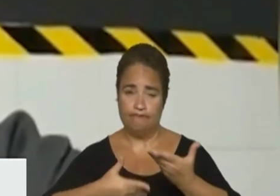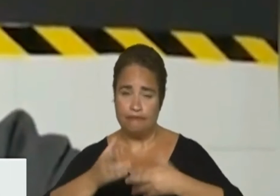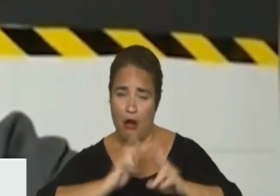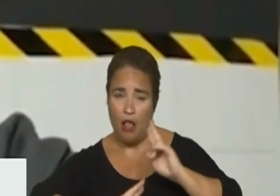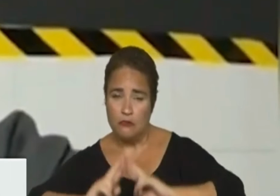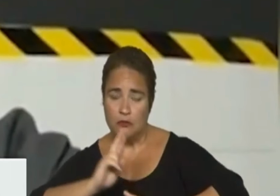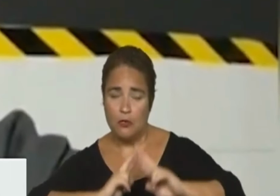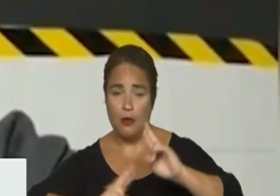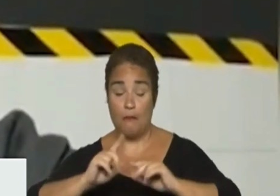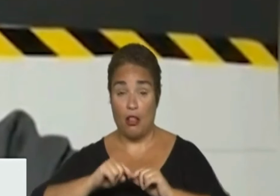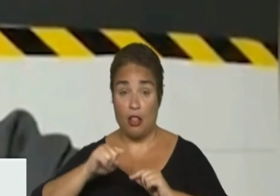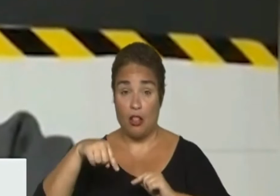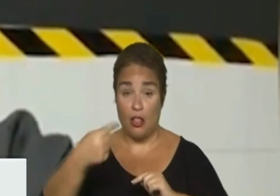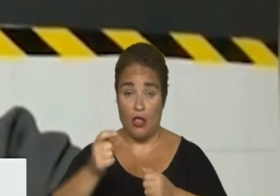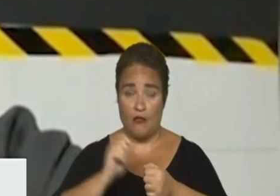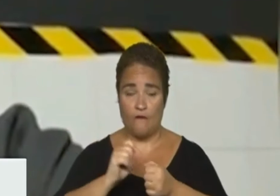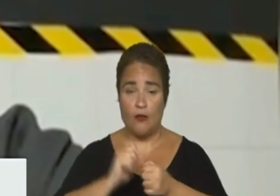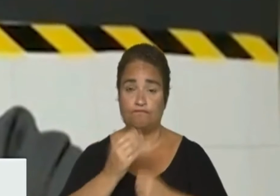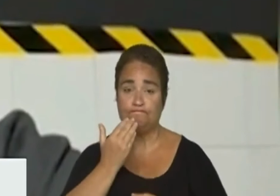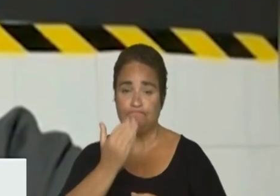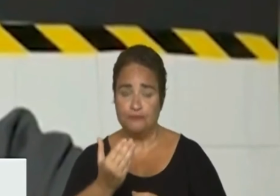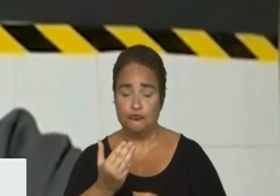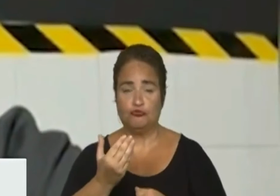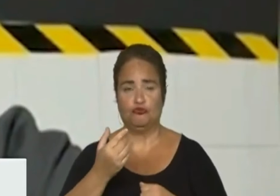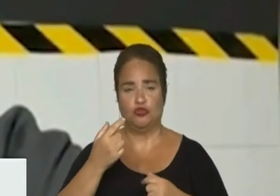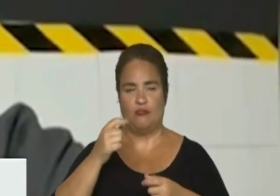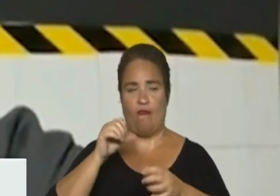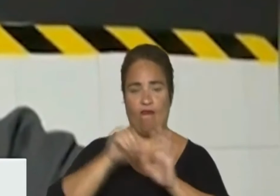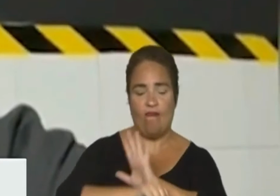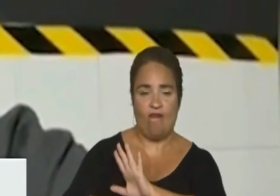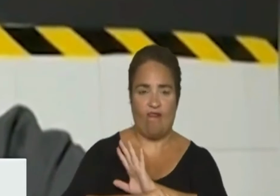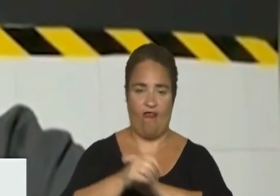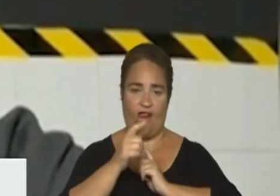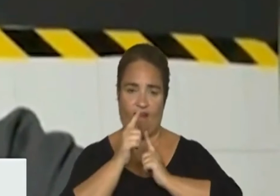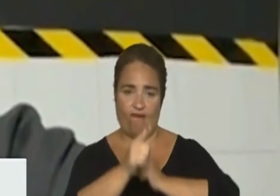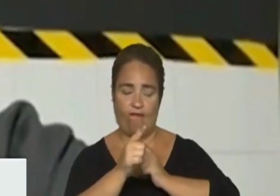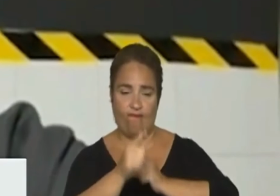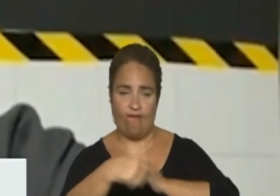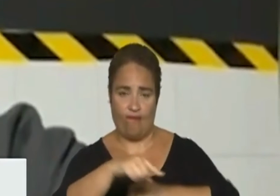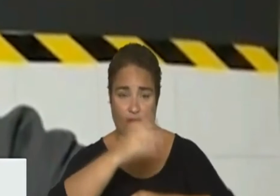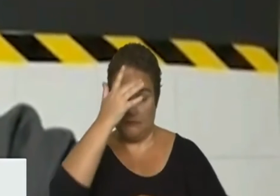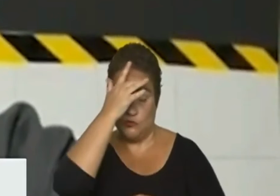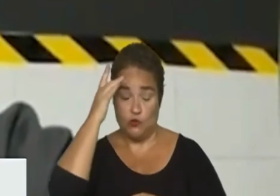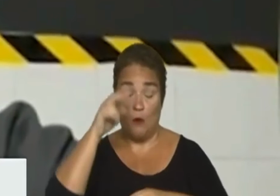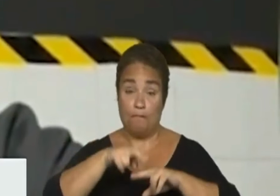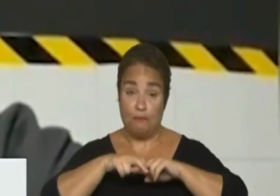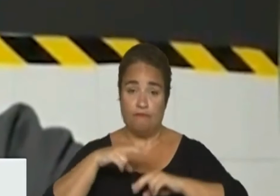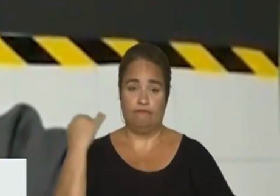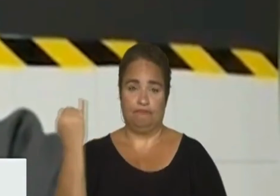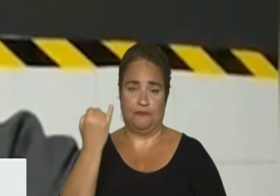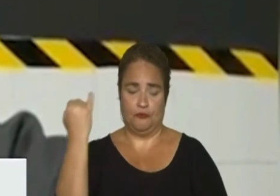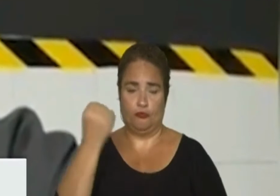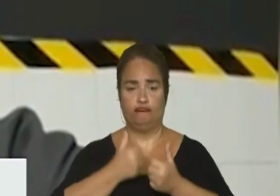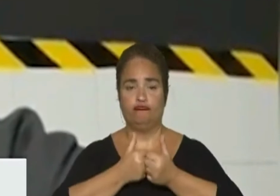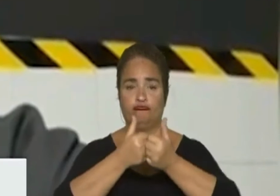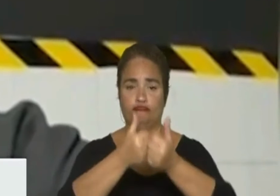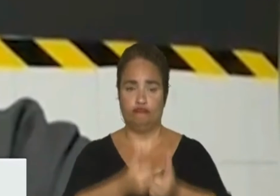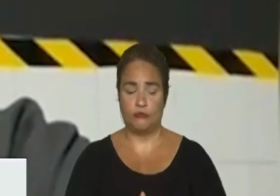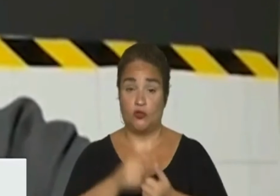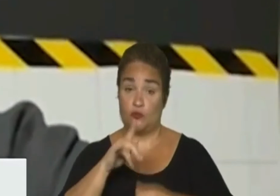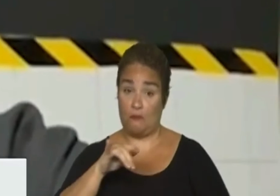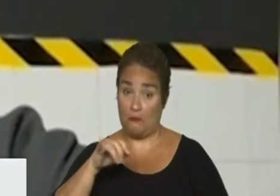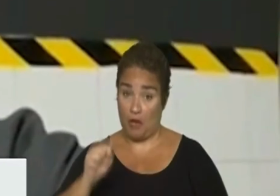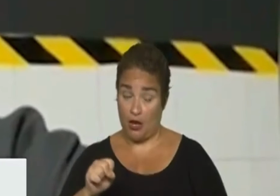relacionamento e após isso faziam solicitações indevidas, criminosas, ameaçavam essas vítimas. Por isso é muito importante o acompanhamento dos